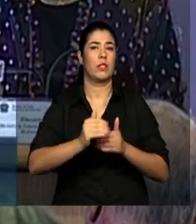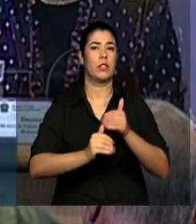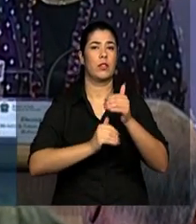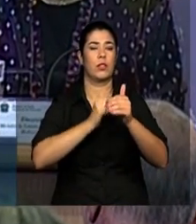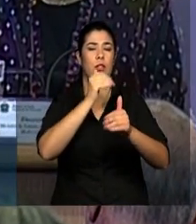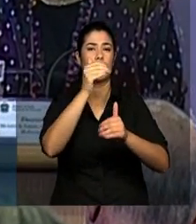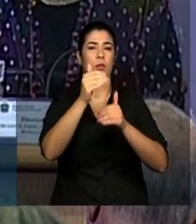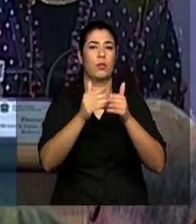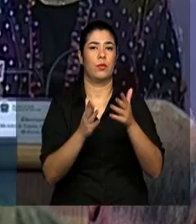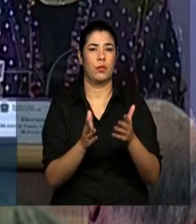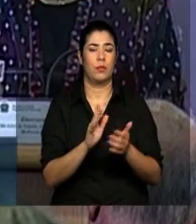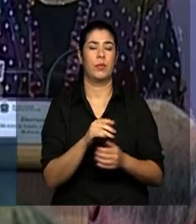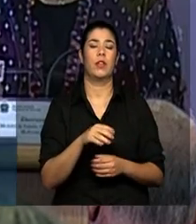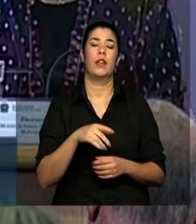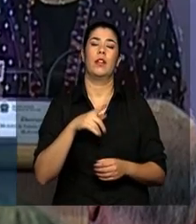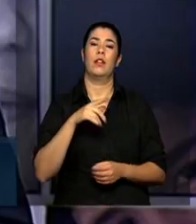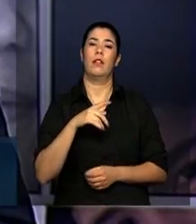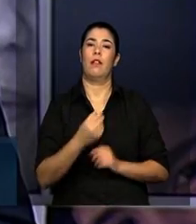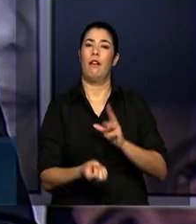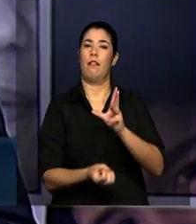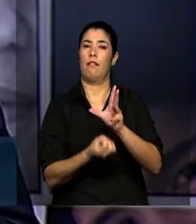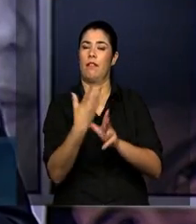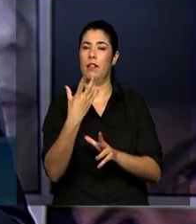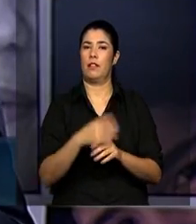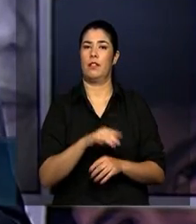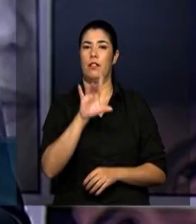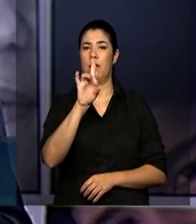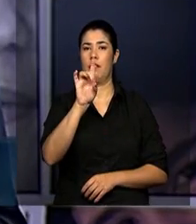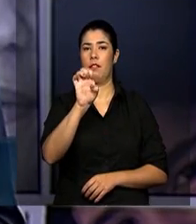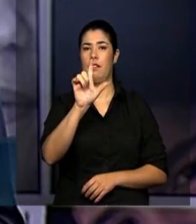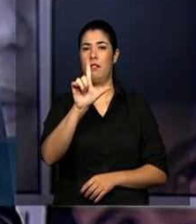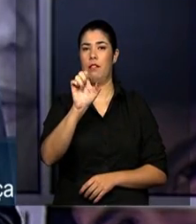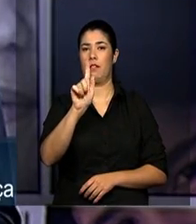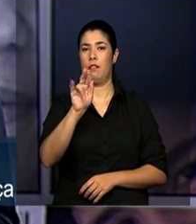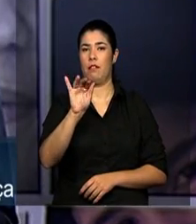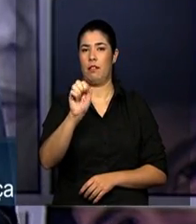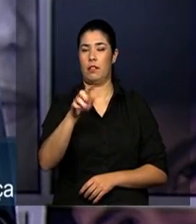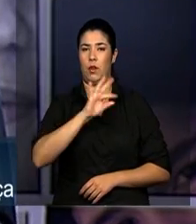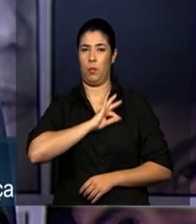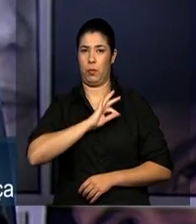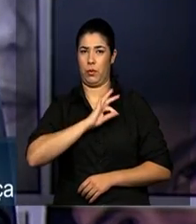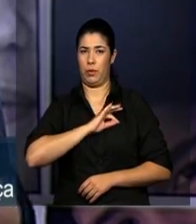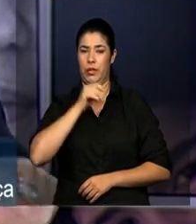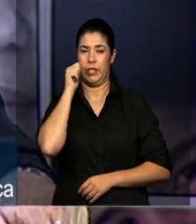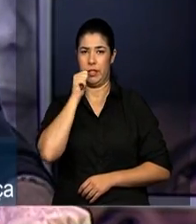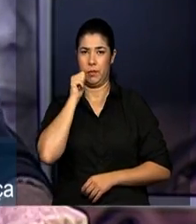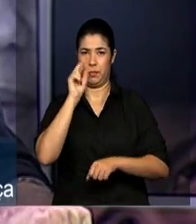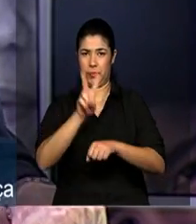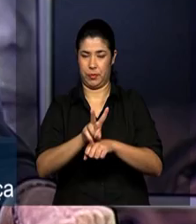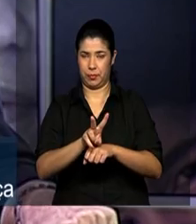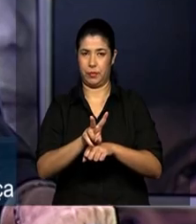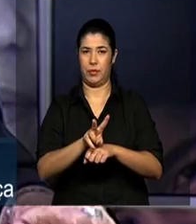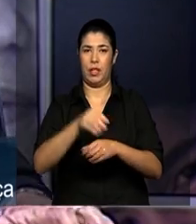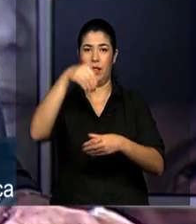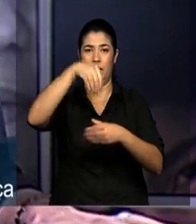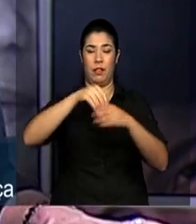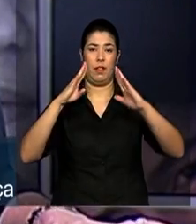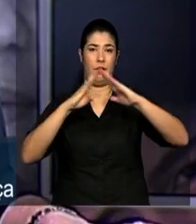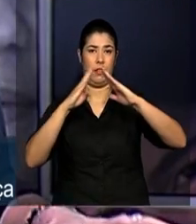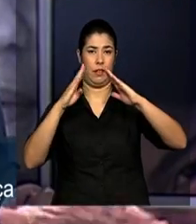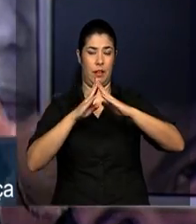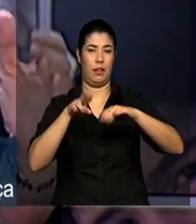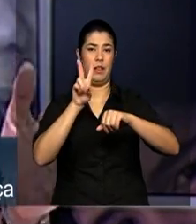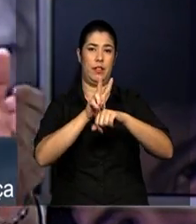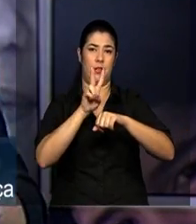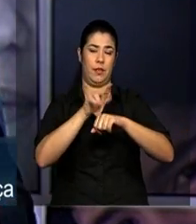delegacias dentro da Casa da Mulher Brasileira. Então, nós, e aí eu falo em meu nome pela Senasp